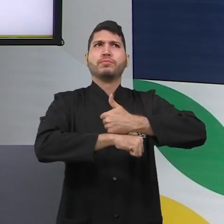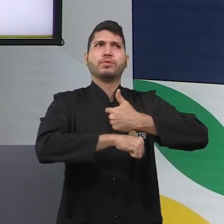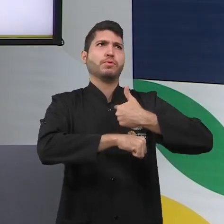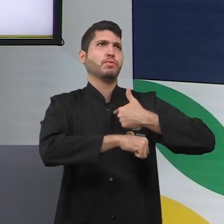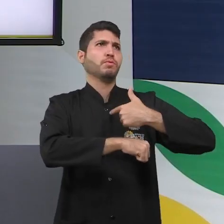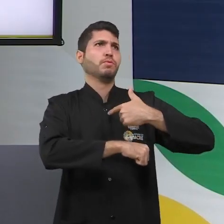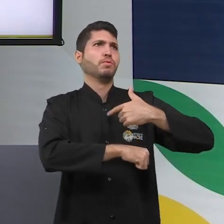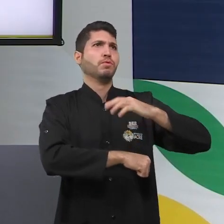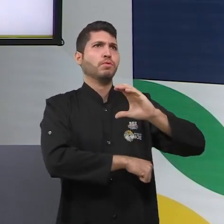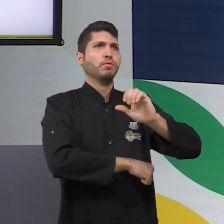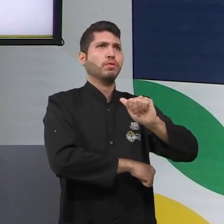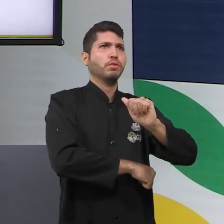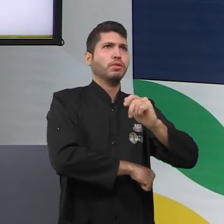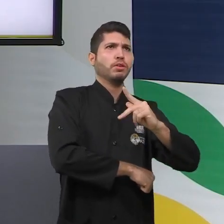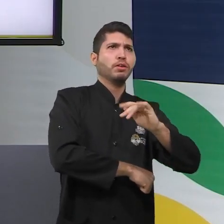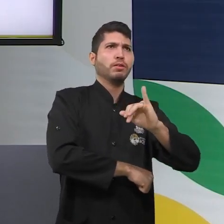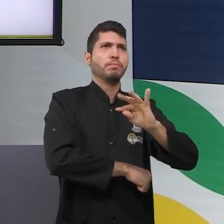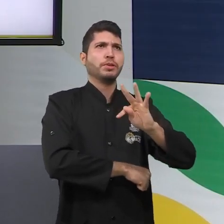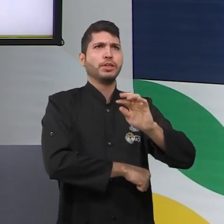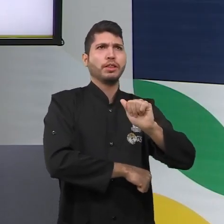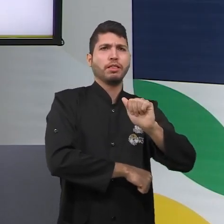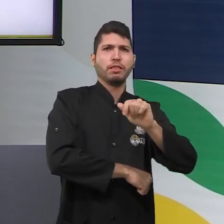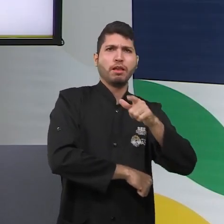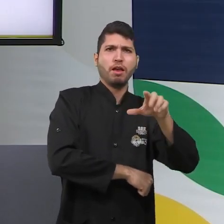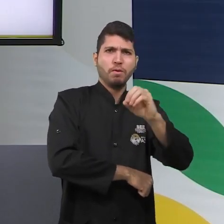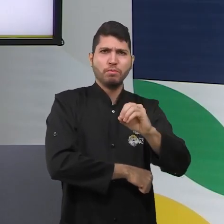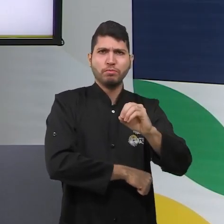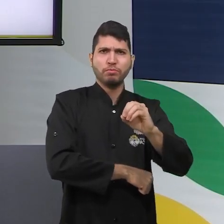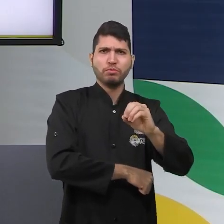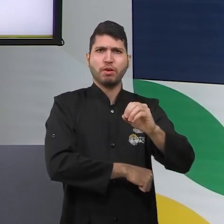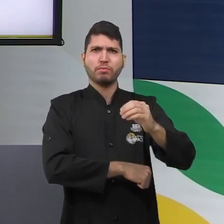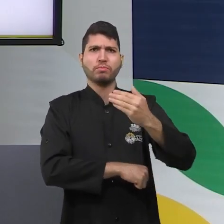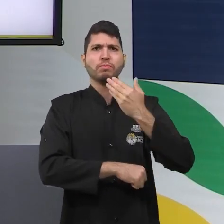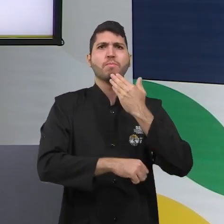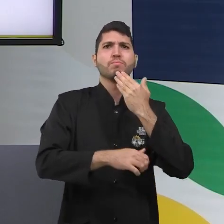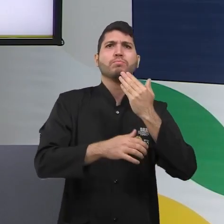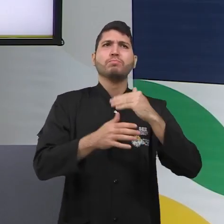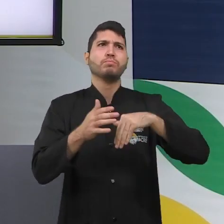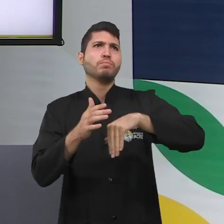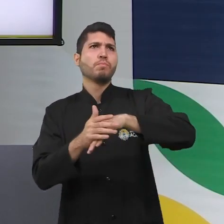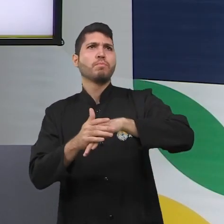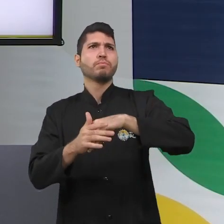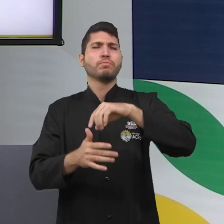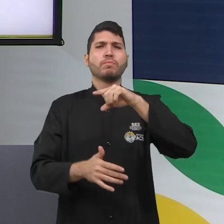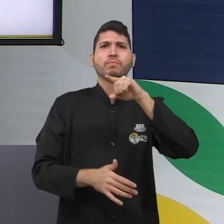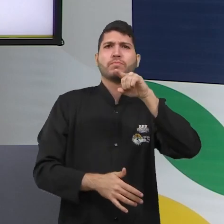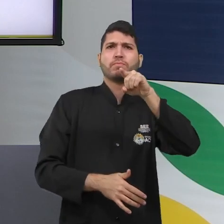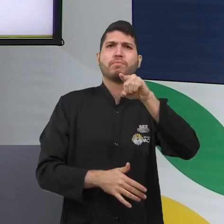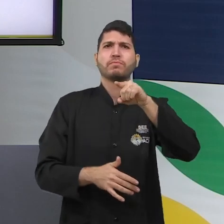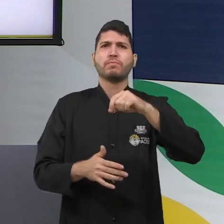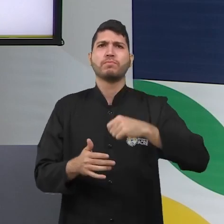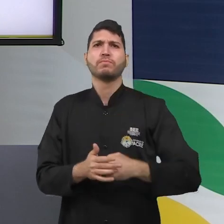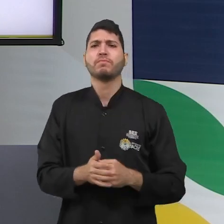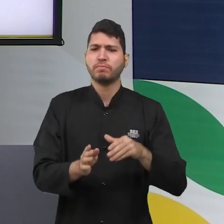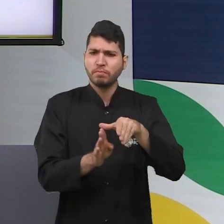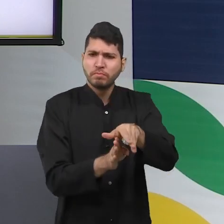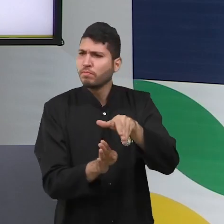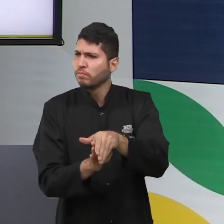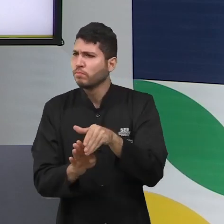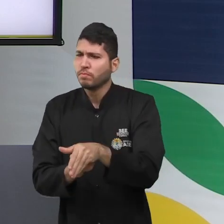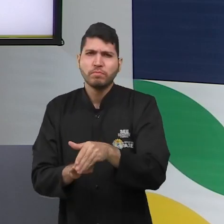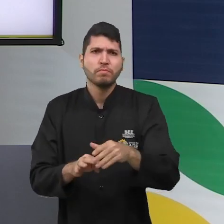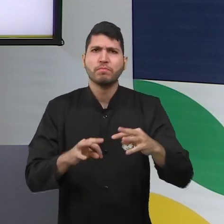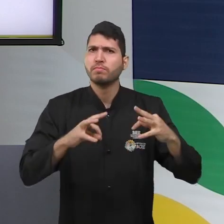tem que pensar num coletivo em que você é o responsável por direcionar determinadas ações. E